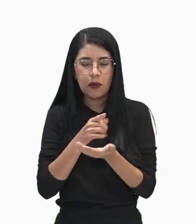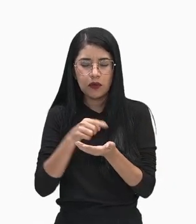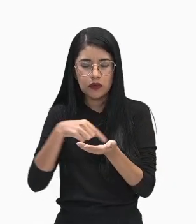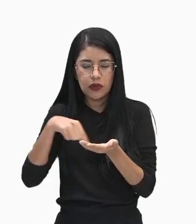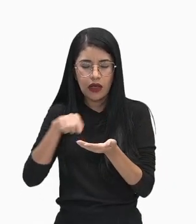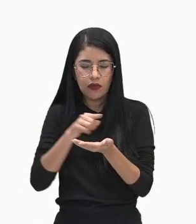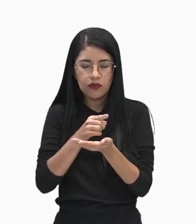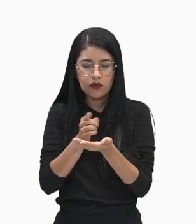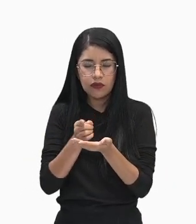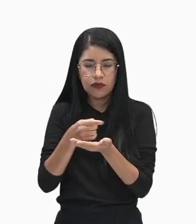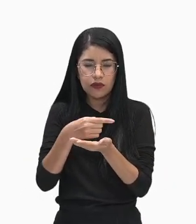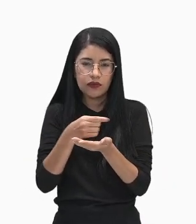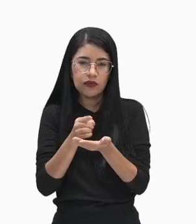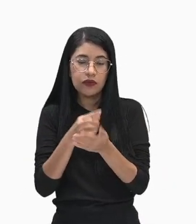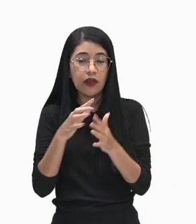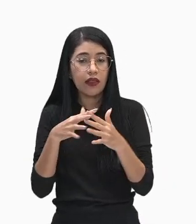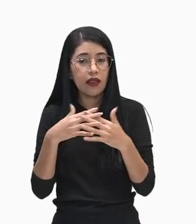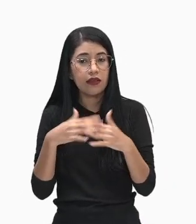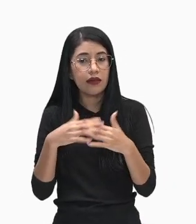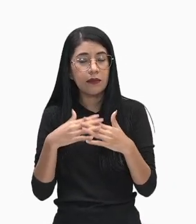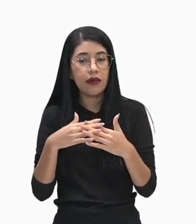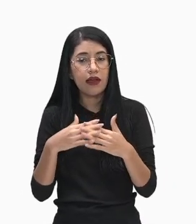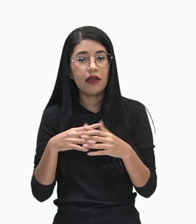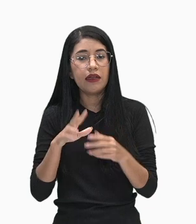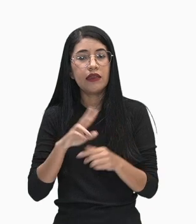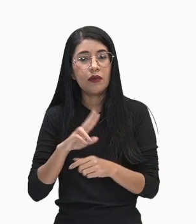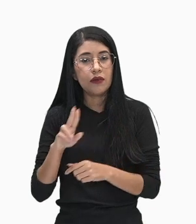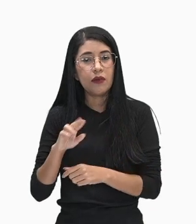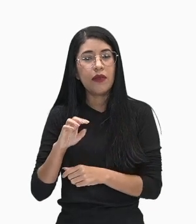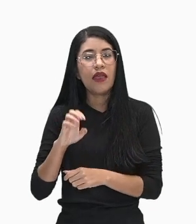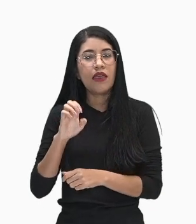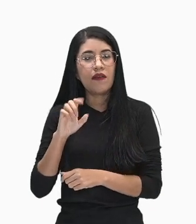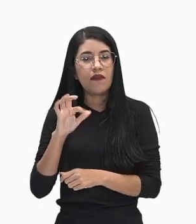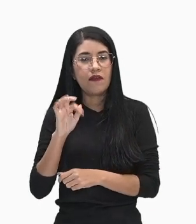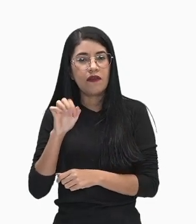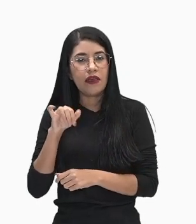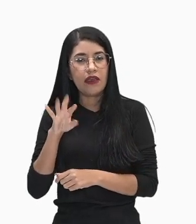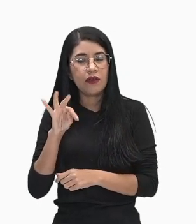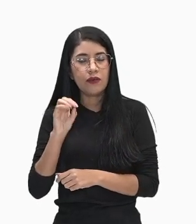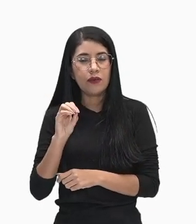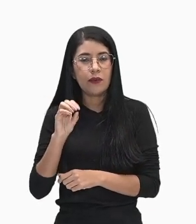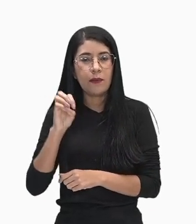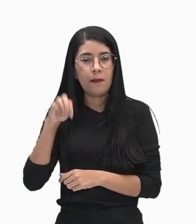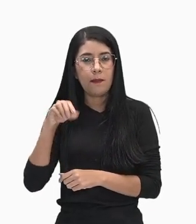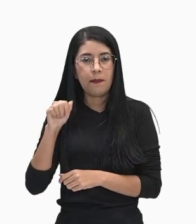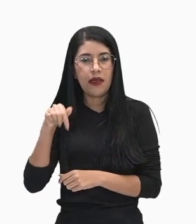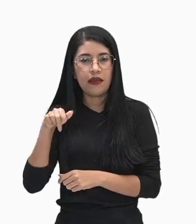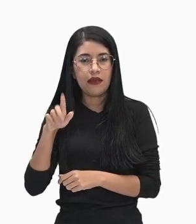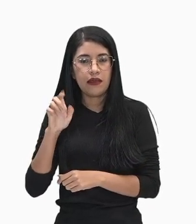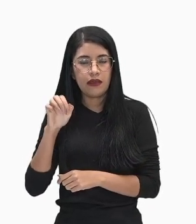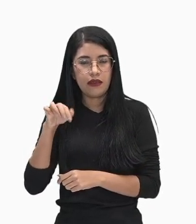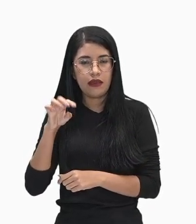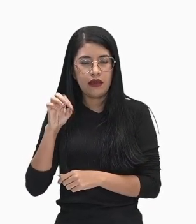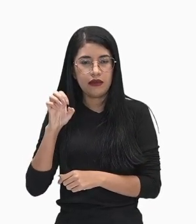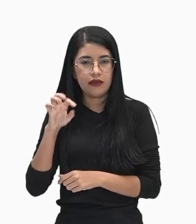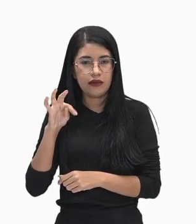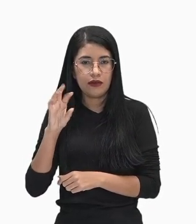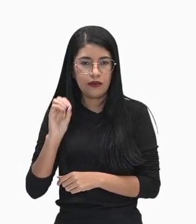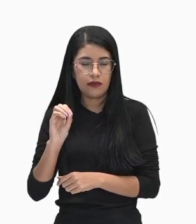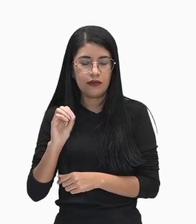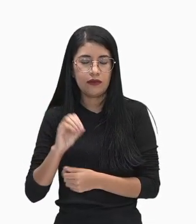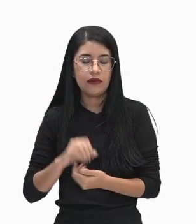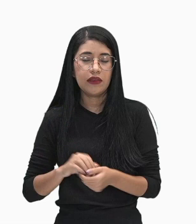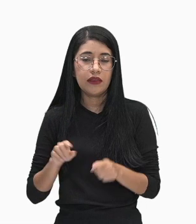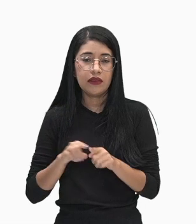Tá certo? Então esse aí é o tal do efeito magnético da corrente elétrica. E a gente tem também